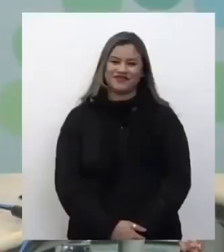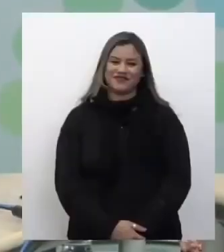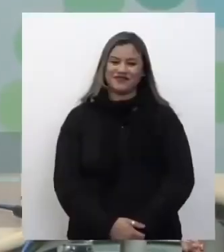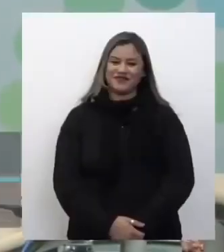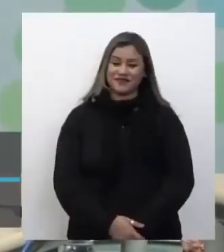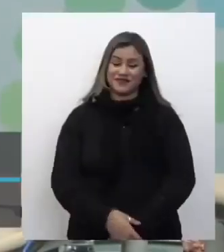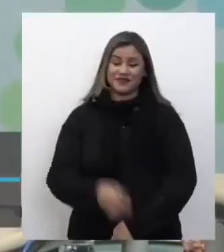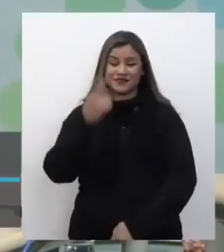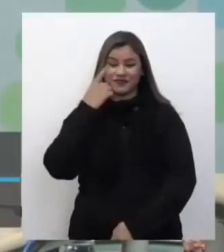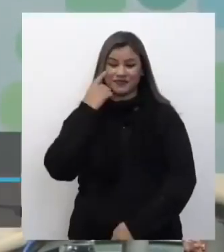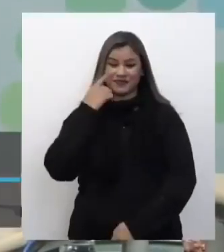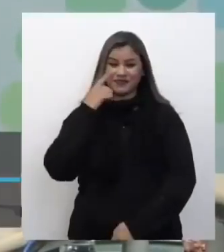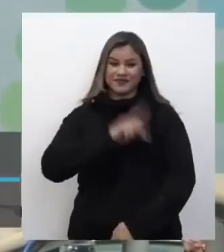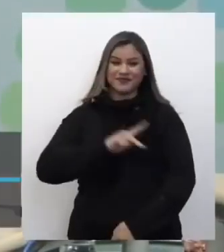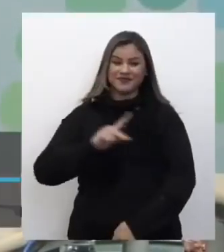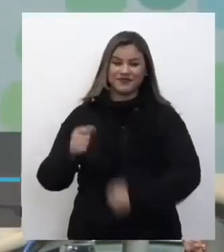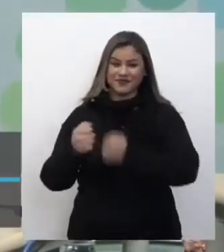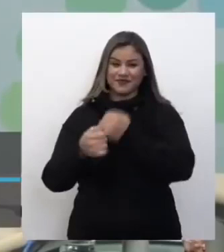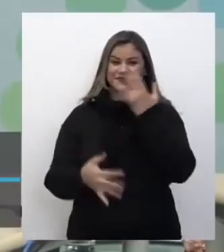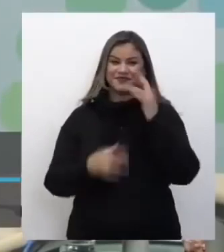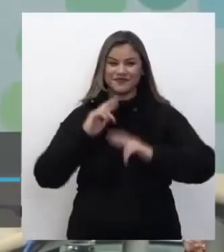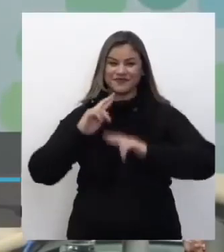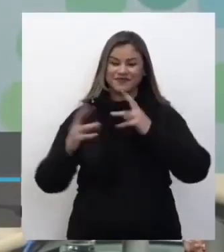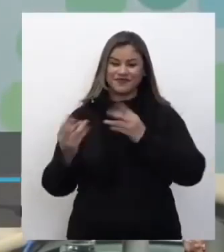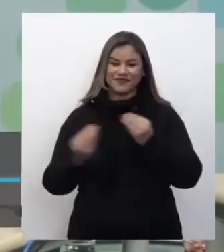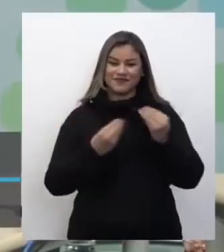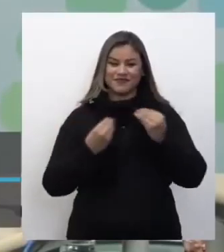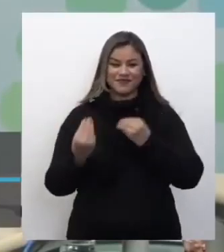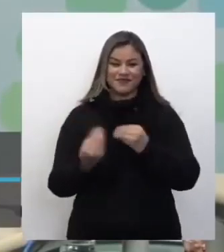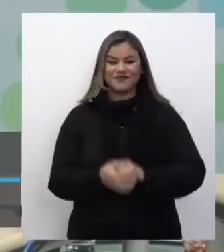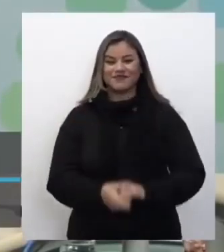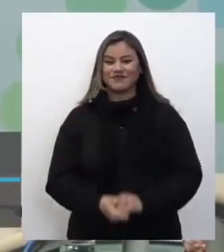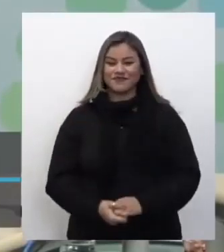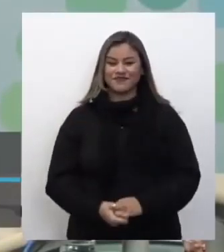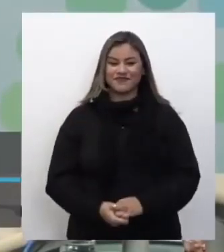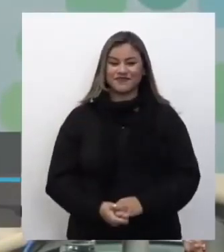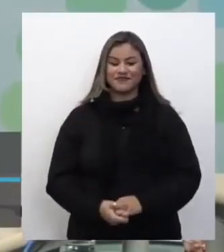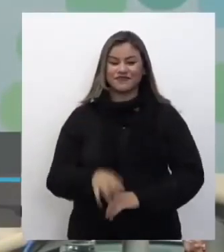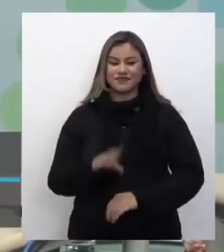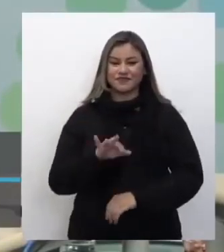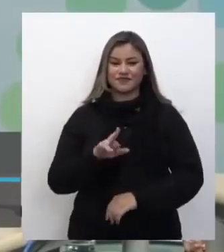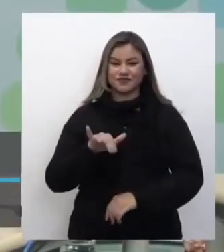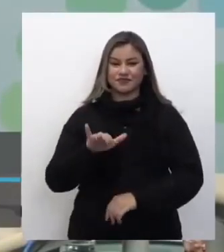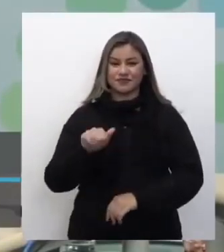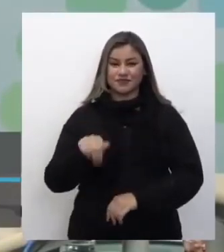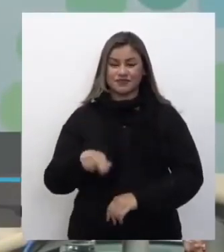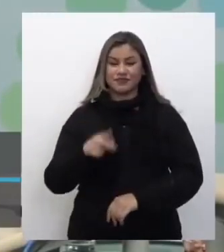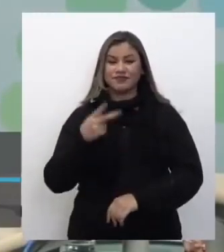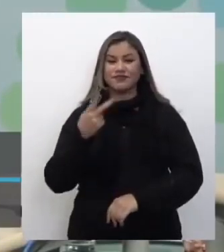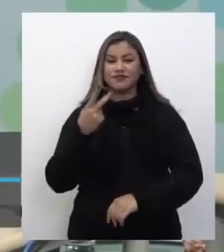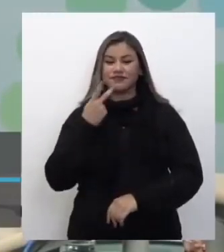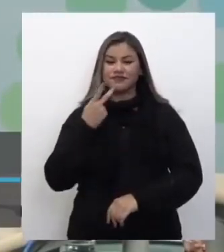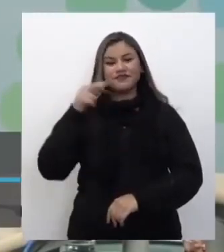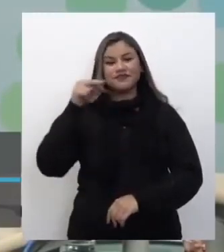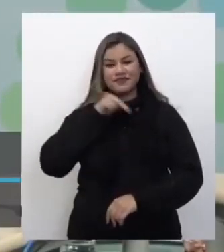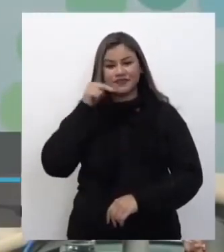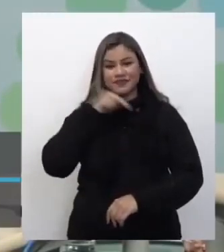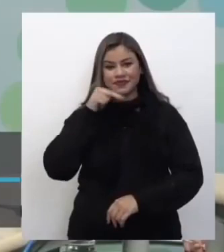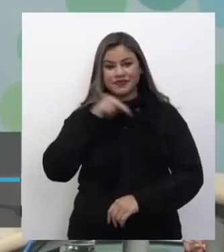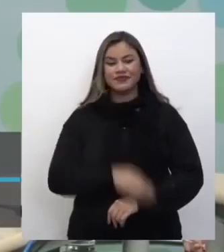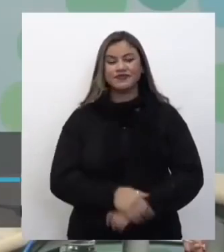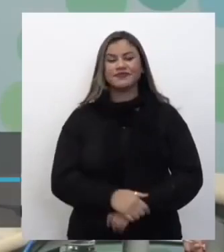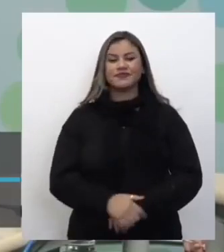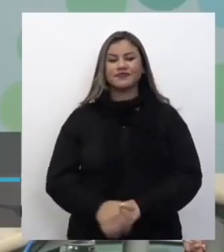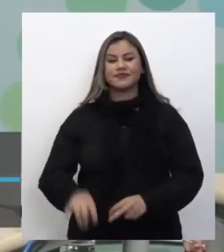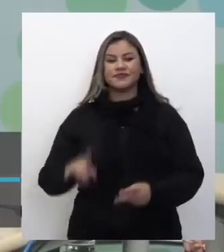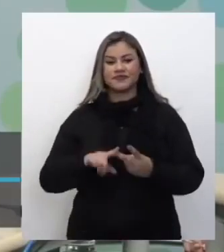Olha só, professora Fernanda, bastante interação aqui dos alunos, tá? E o Brian escreveu novela. A